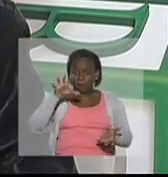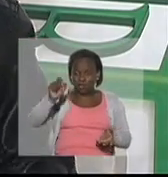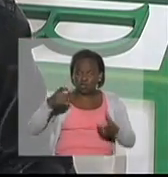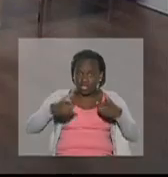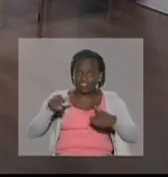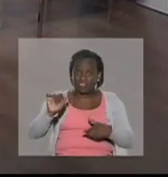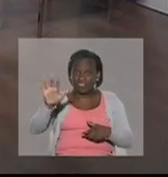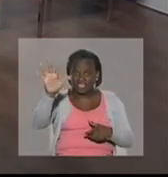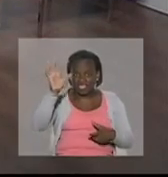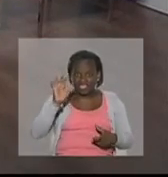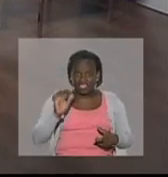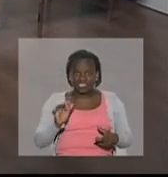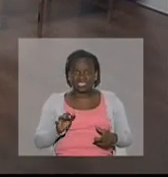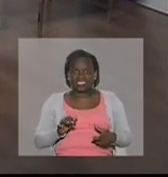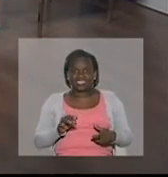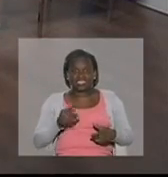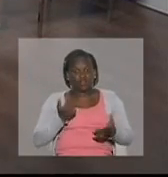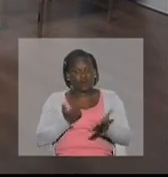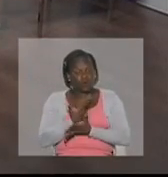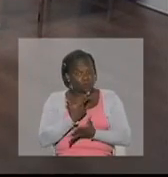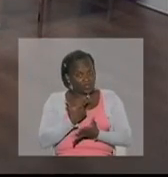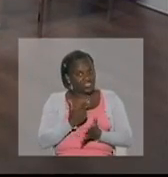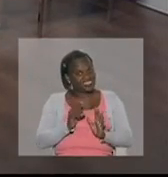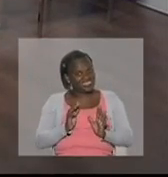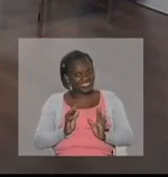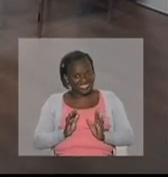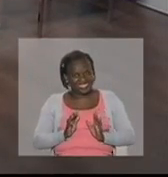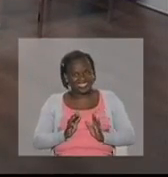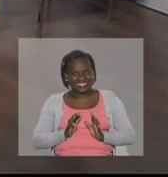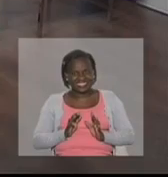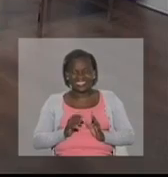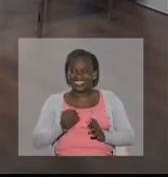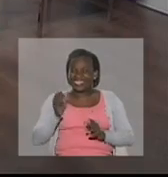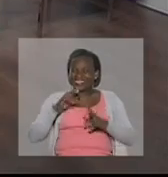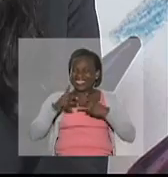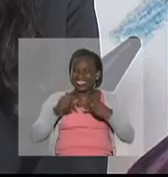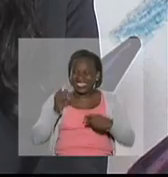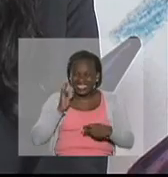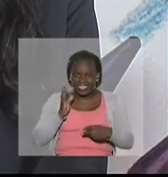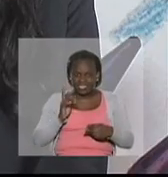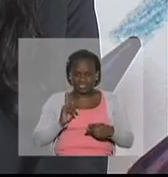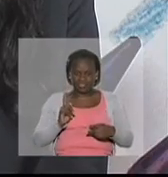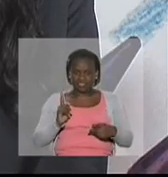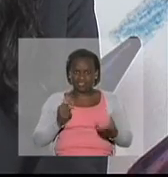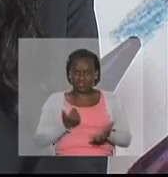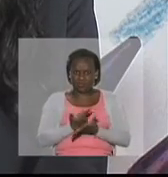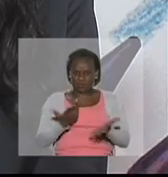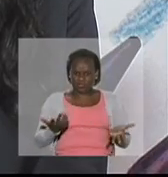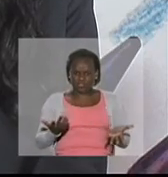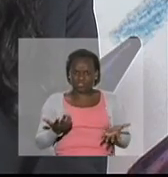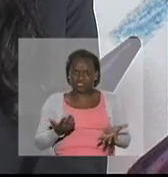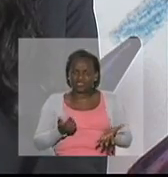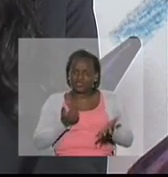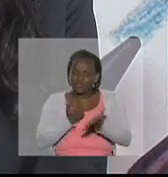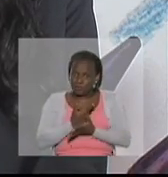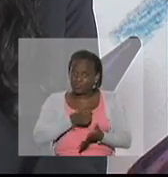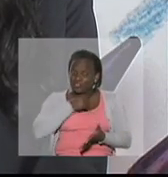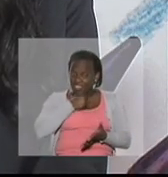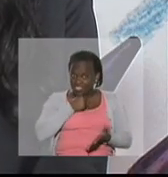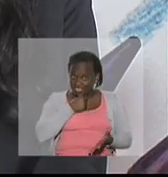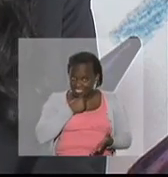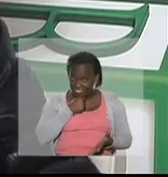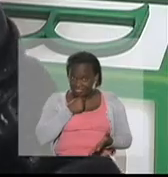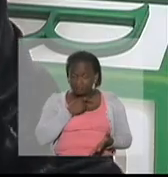pegou na favela. Que presente ela comprou. delícia. Eu já ia falar delícia, aí você falou, ela comprou Ela a velhinha. comprou